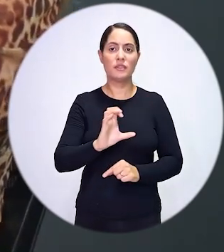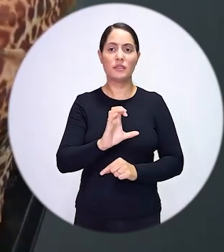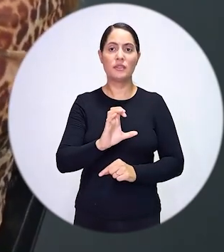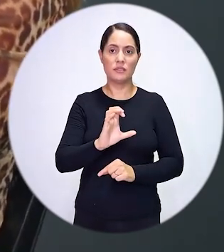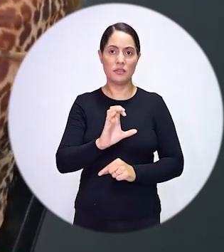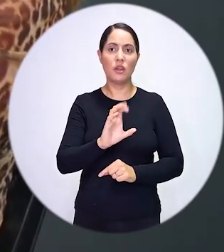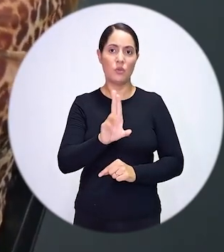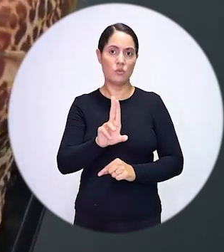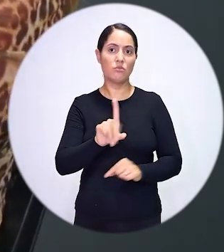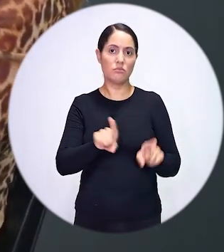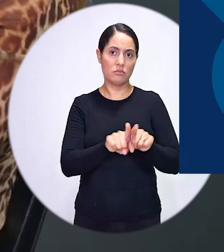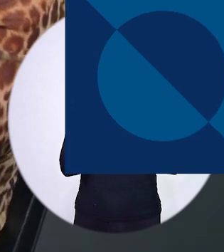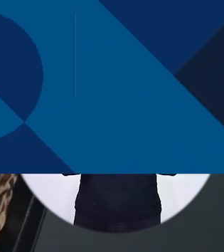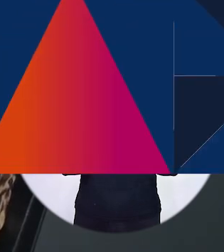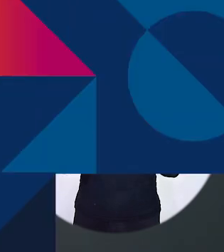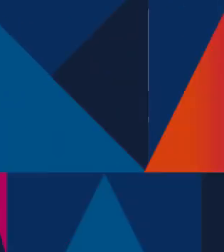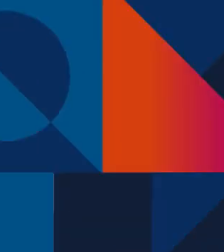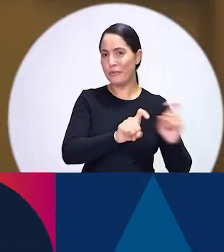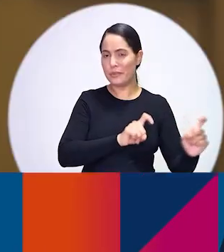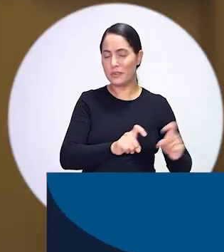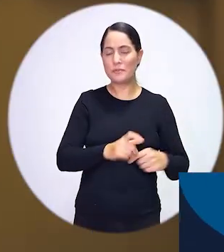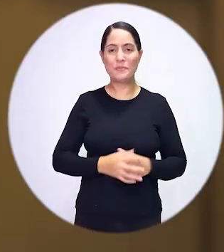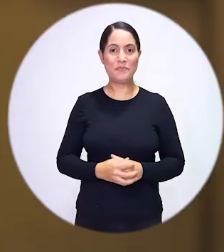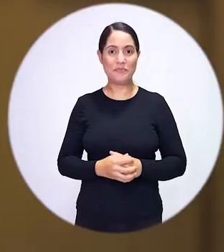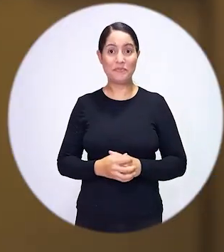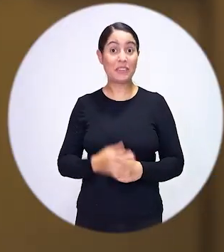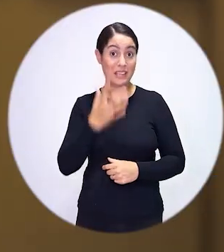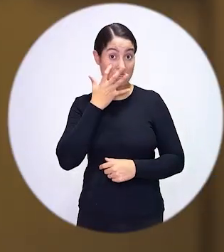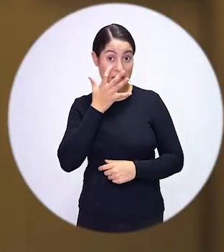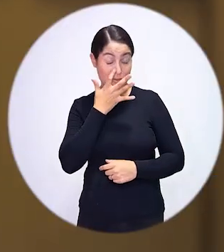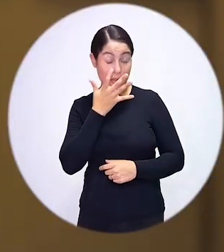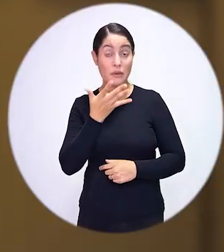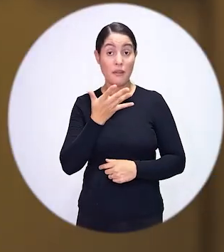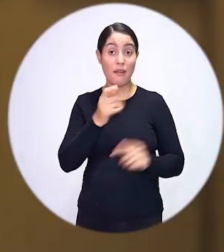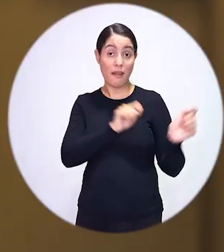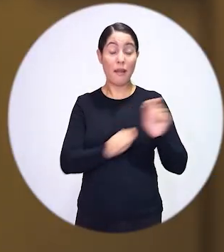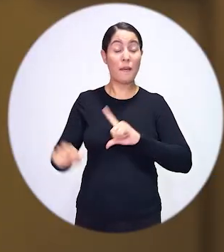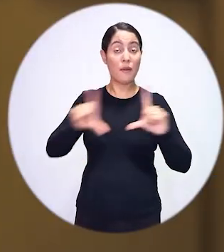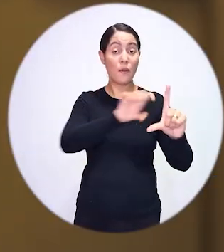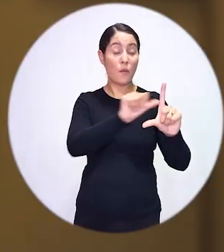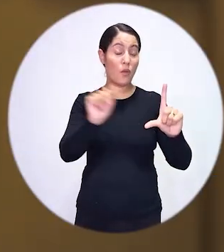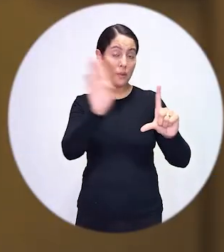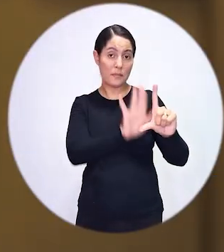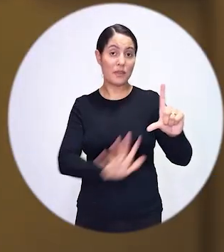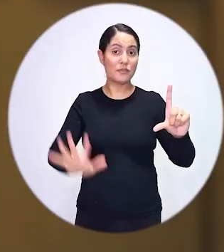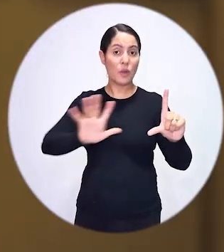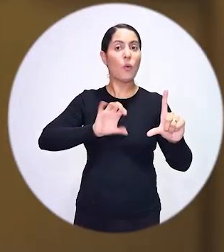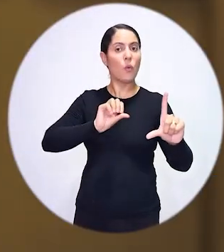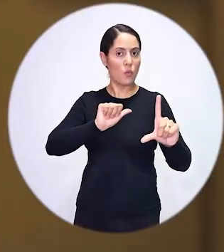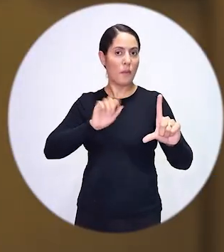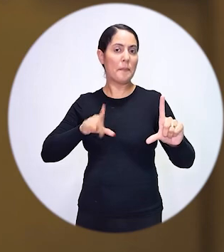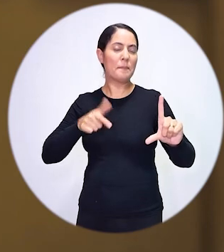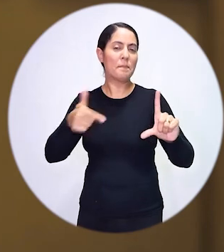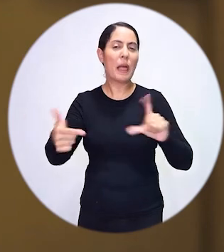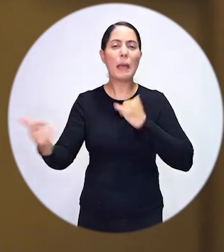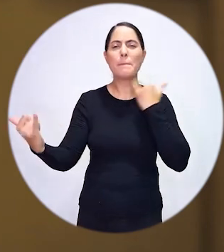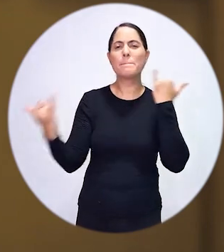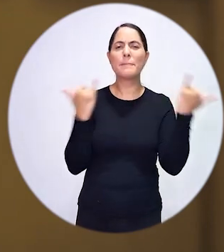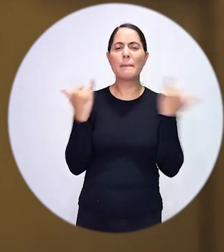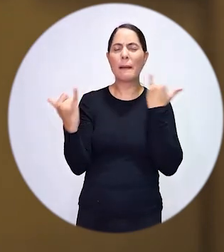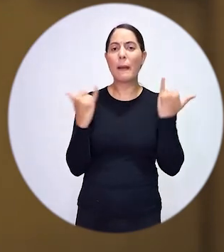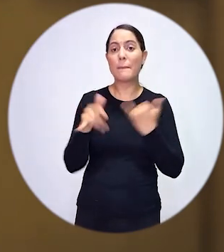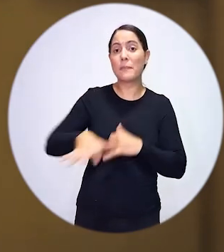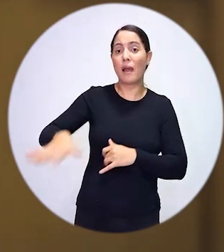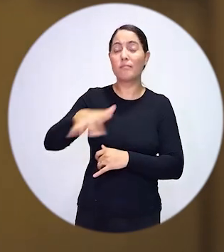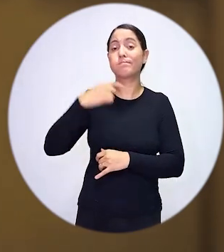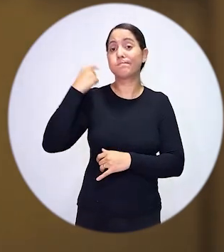administrativa. Aliás, é administrativa. Este programa é mais uma produção da Ordem dos Advogados do Brasil. Aqui você fica